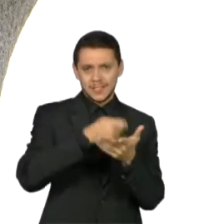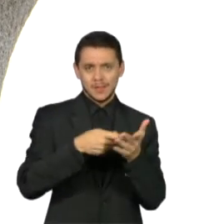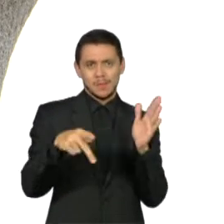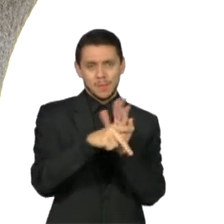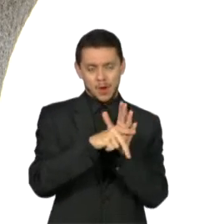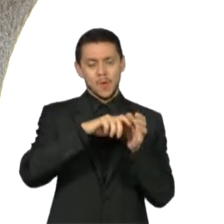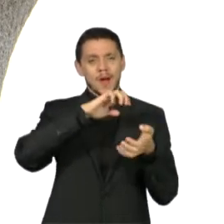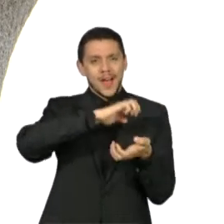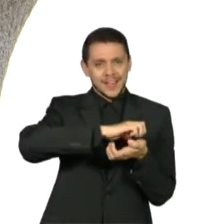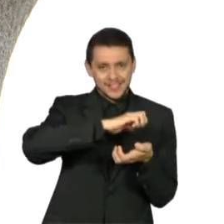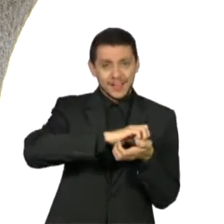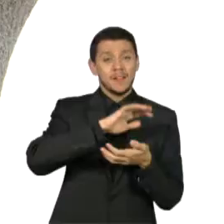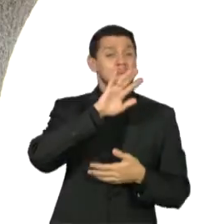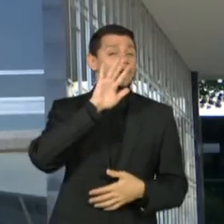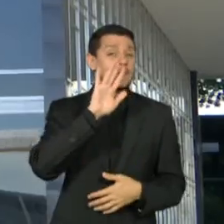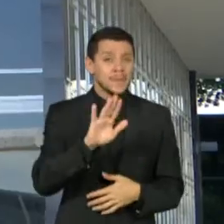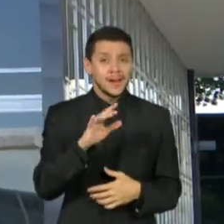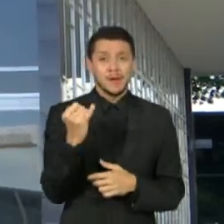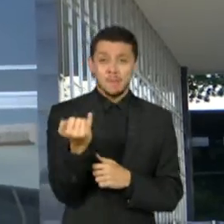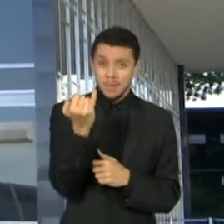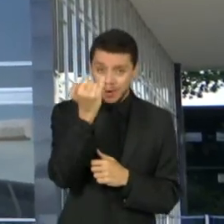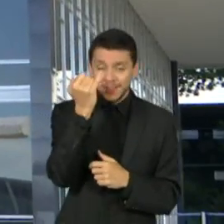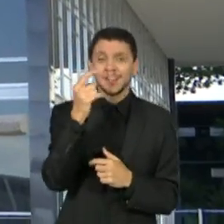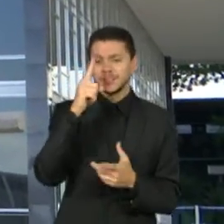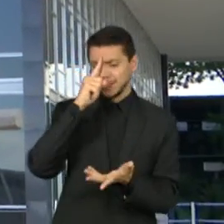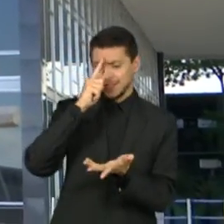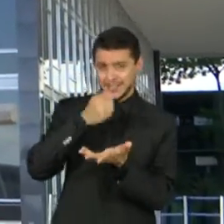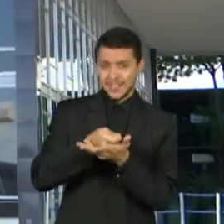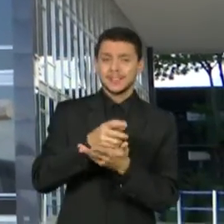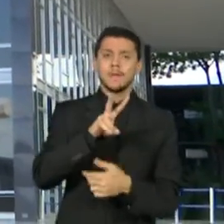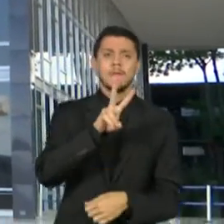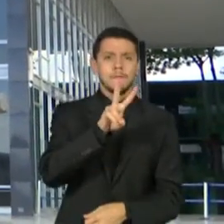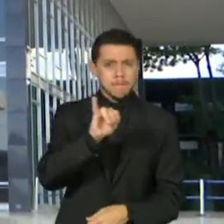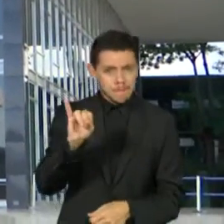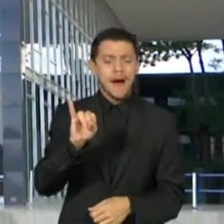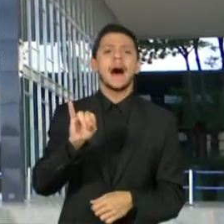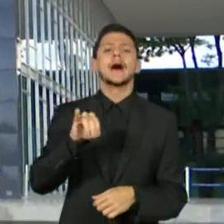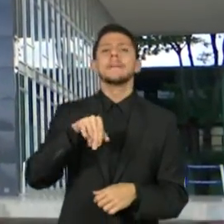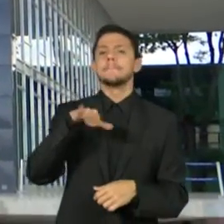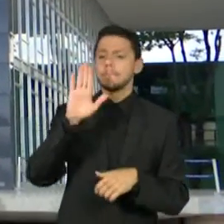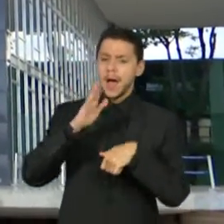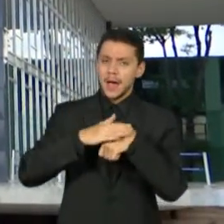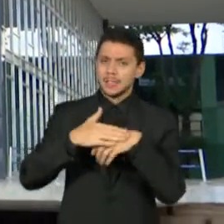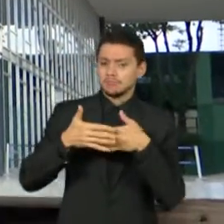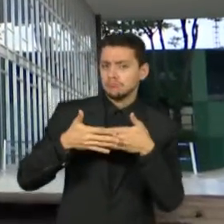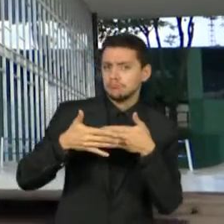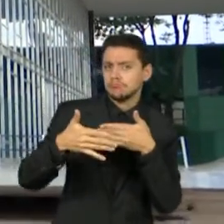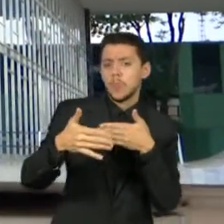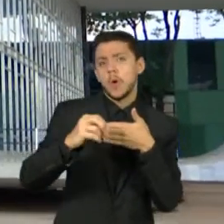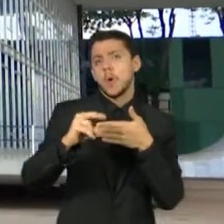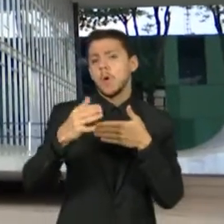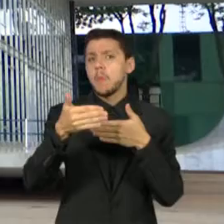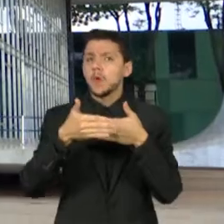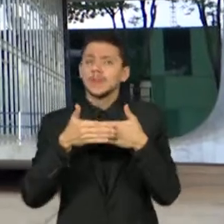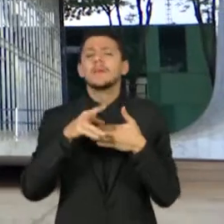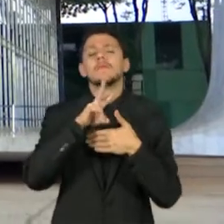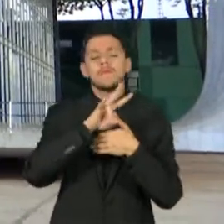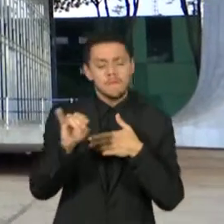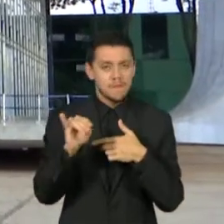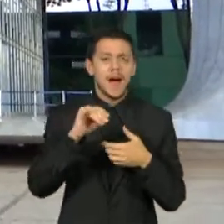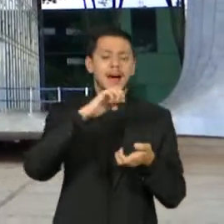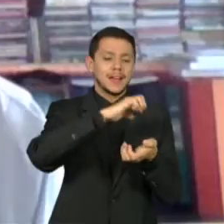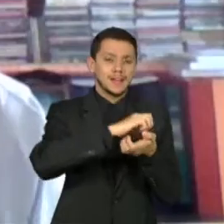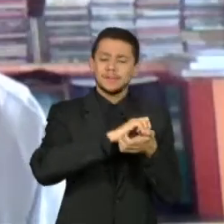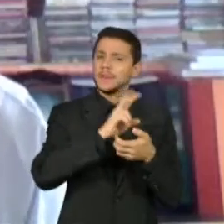superiores. O importante é o seguinte: essas decisões serão, mais tempo, menos tempo, revogadas pelo Supremo